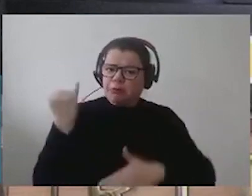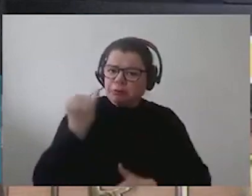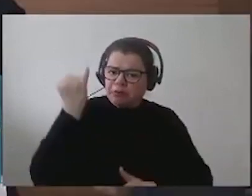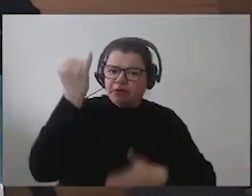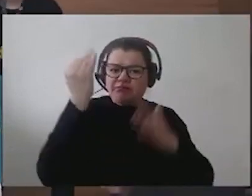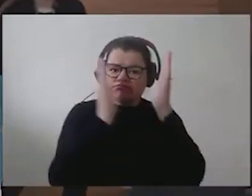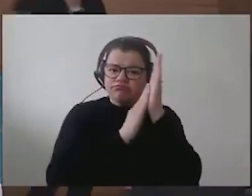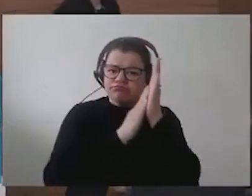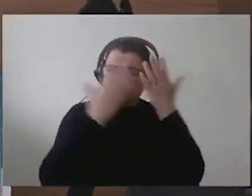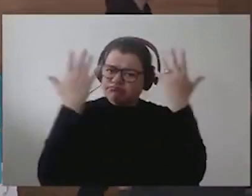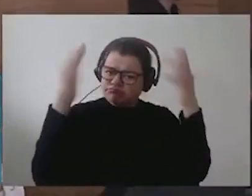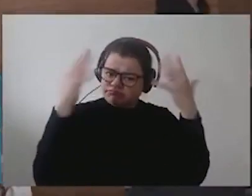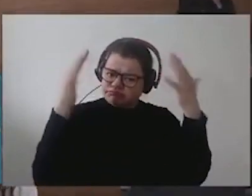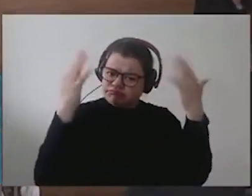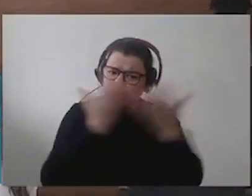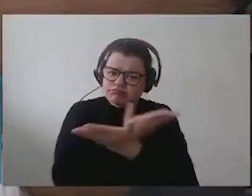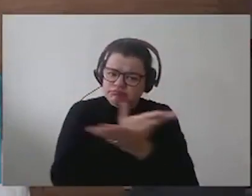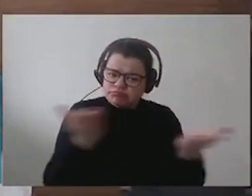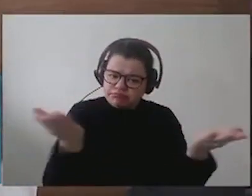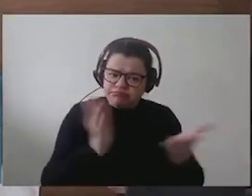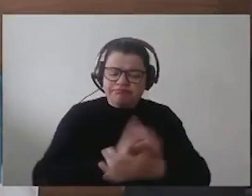vereadoras.